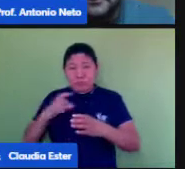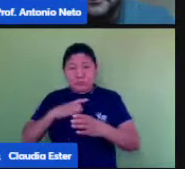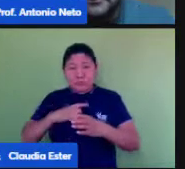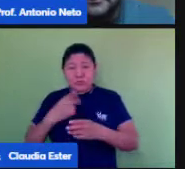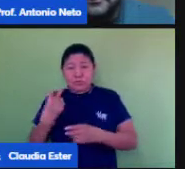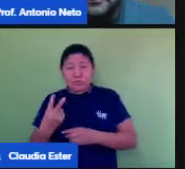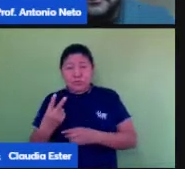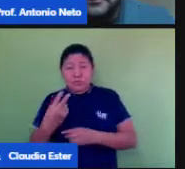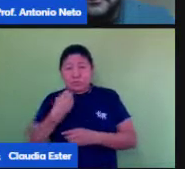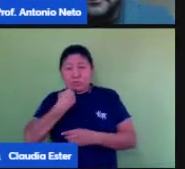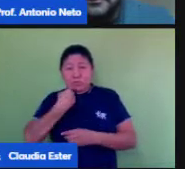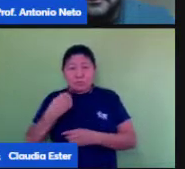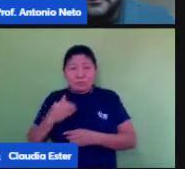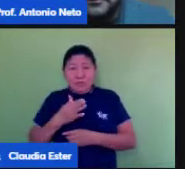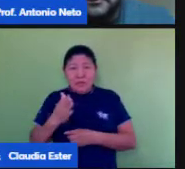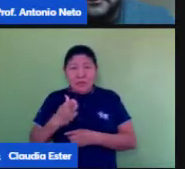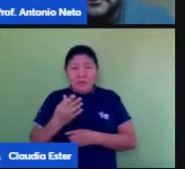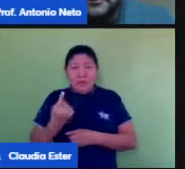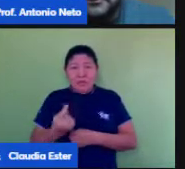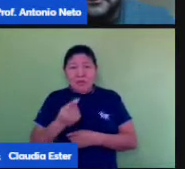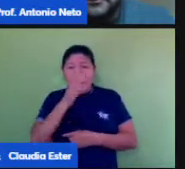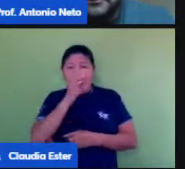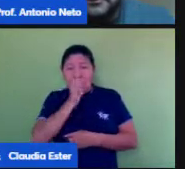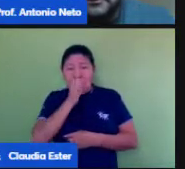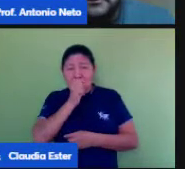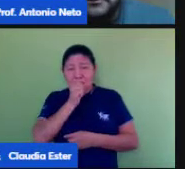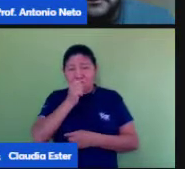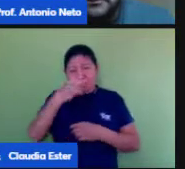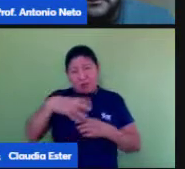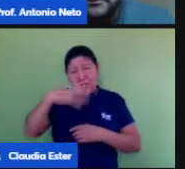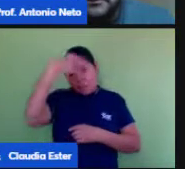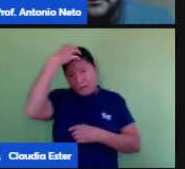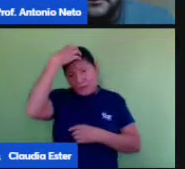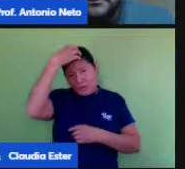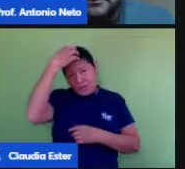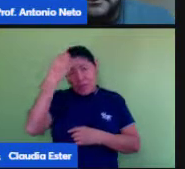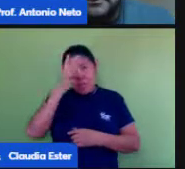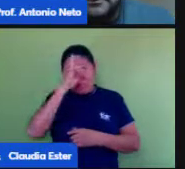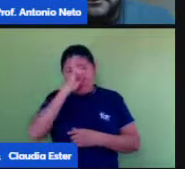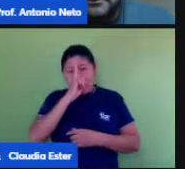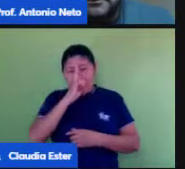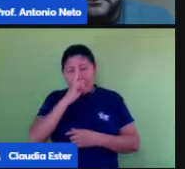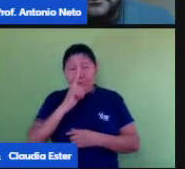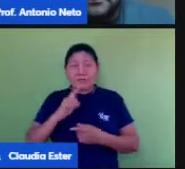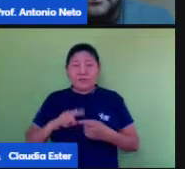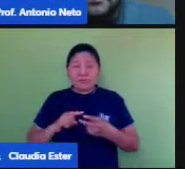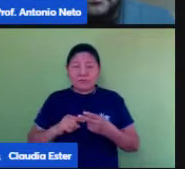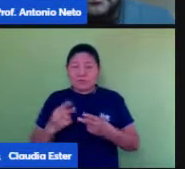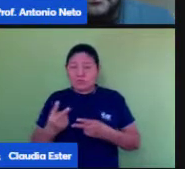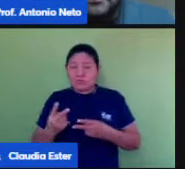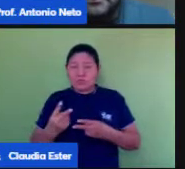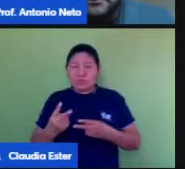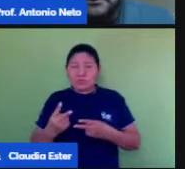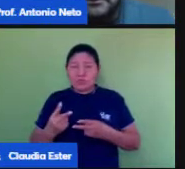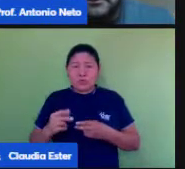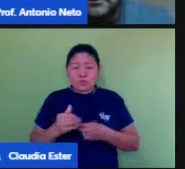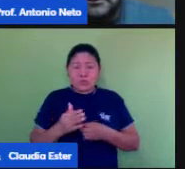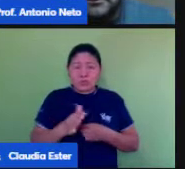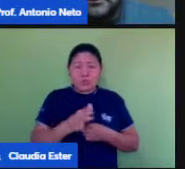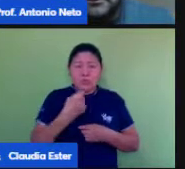um laranja que é o rei e mais 9 amarelinhos. Ao todo, nadando juntos, quantos são os